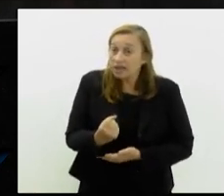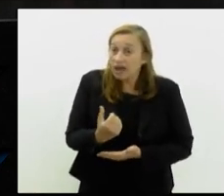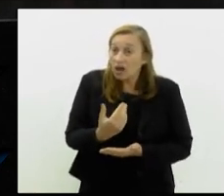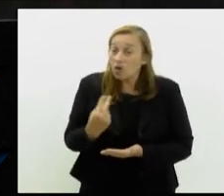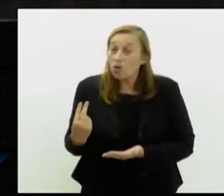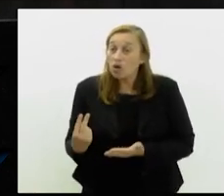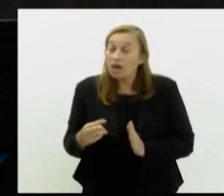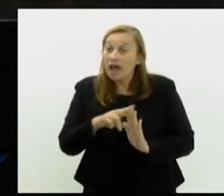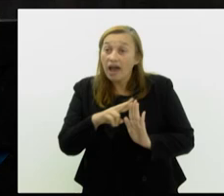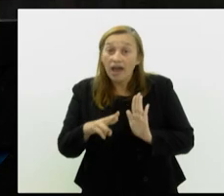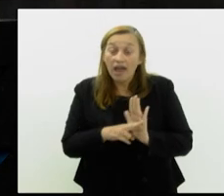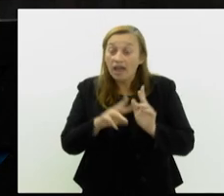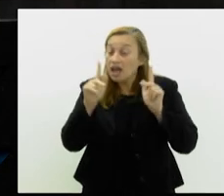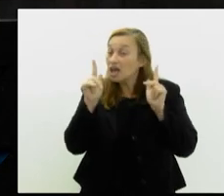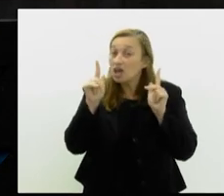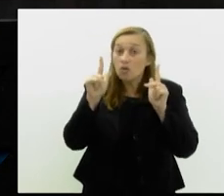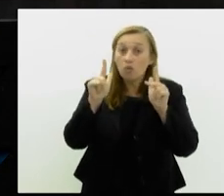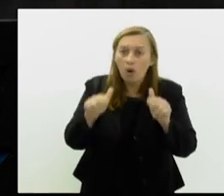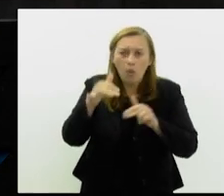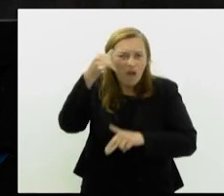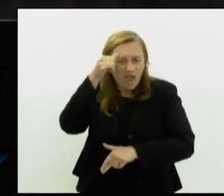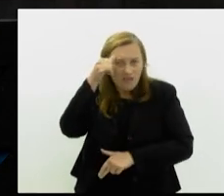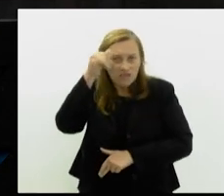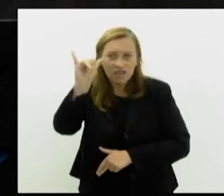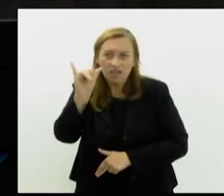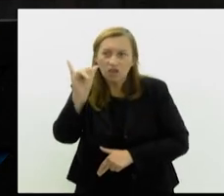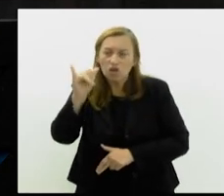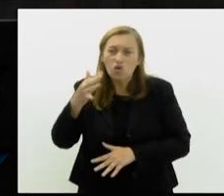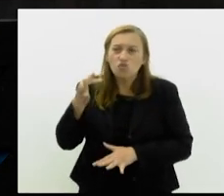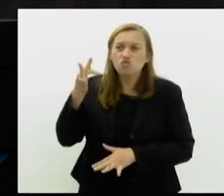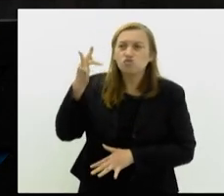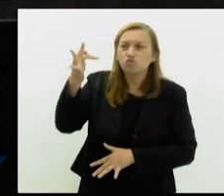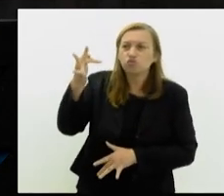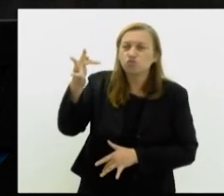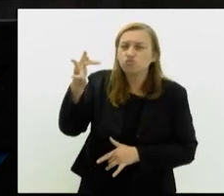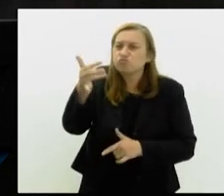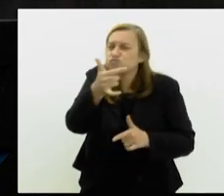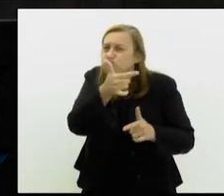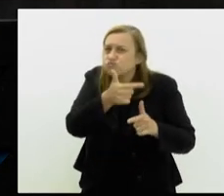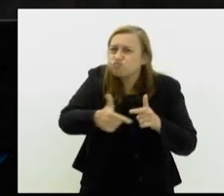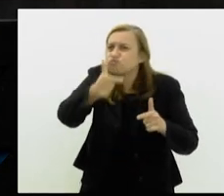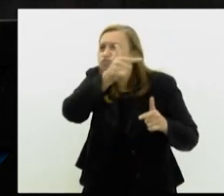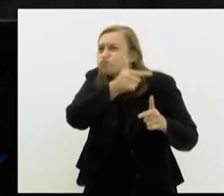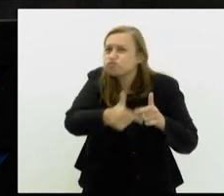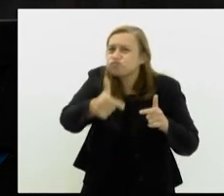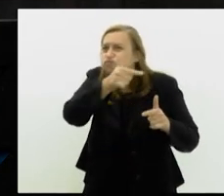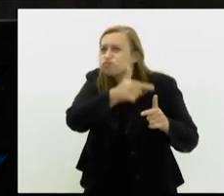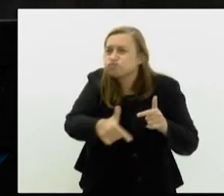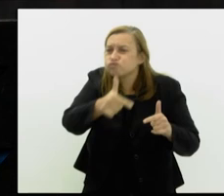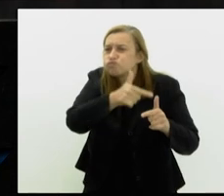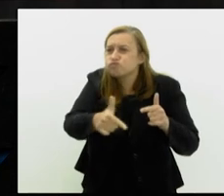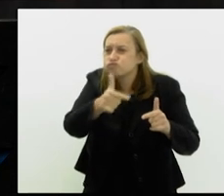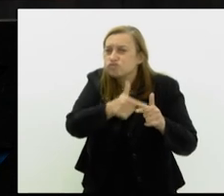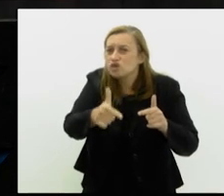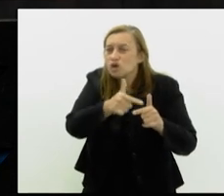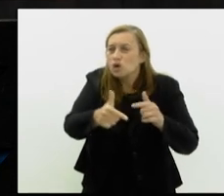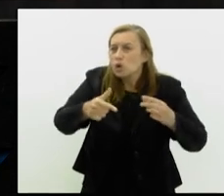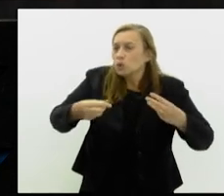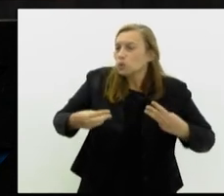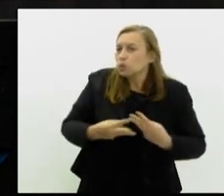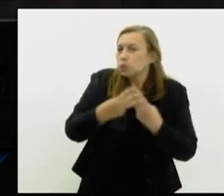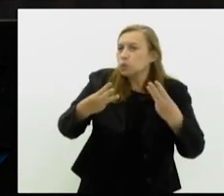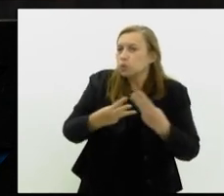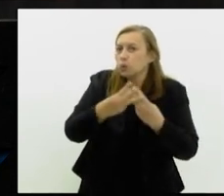princípio evitando futuras imundícias de judeus sionistas